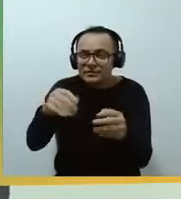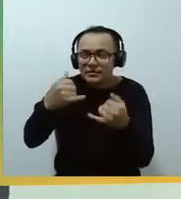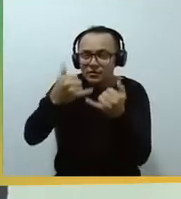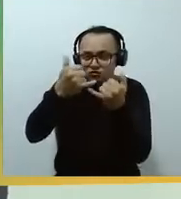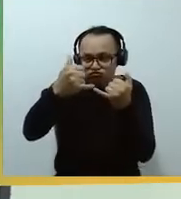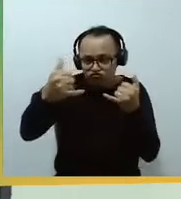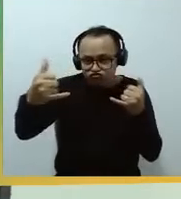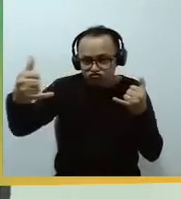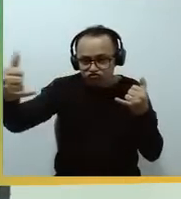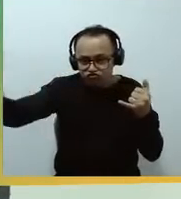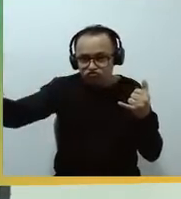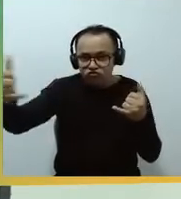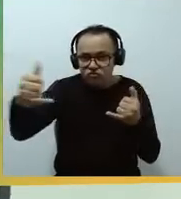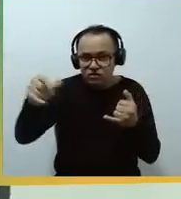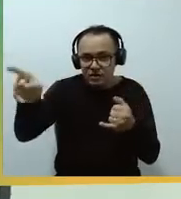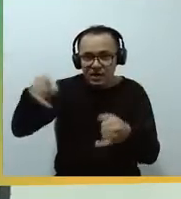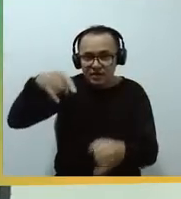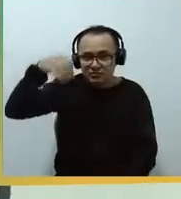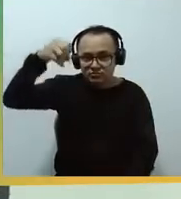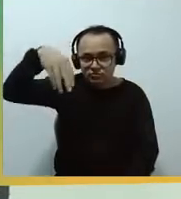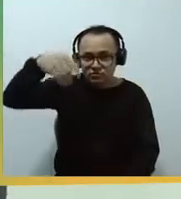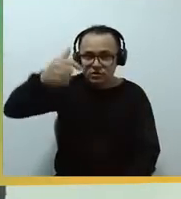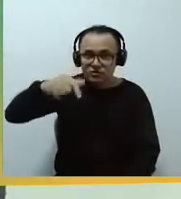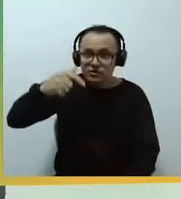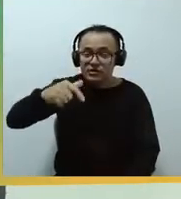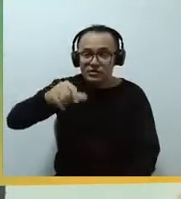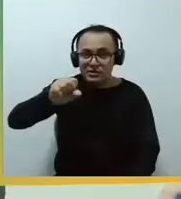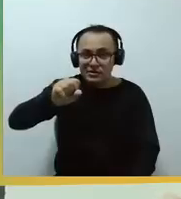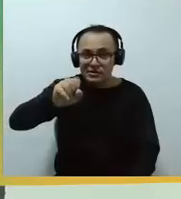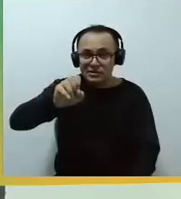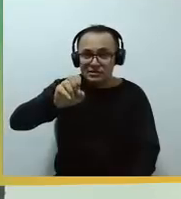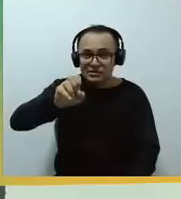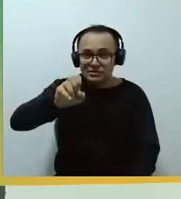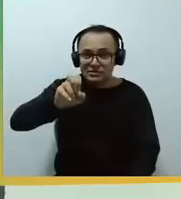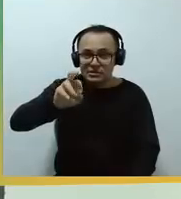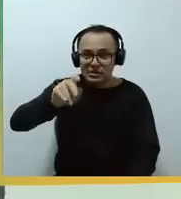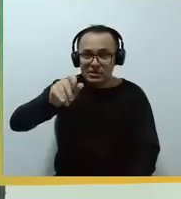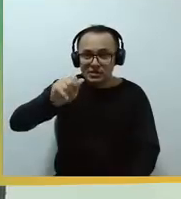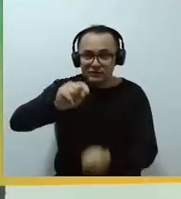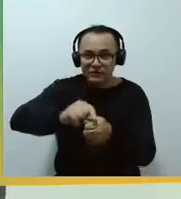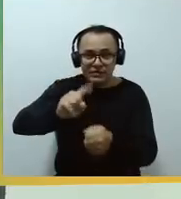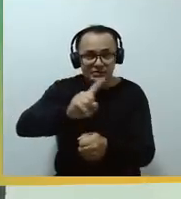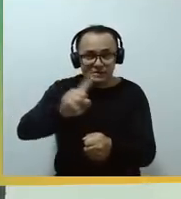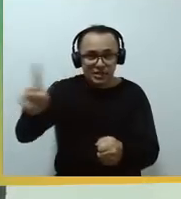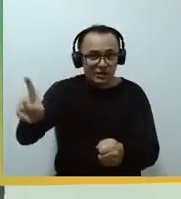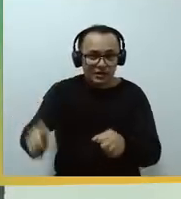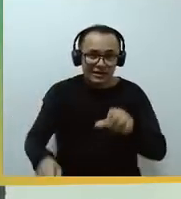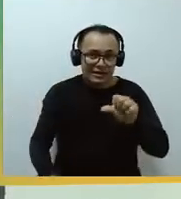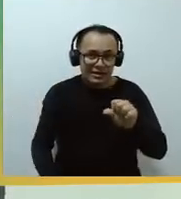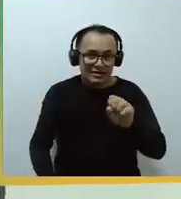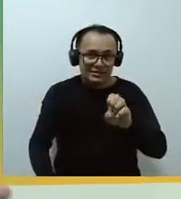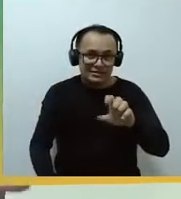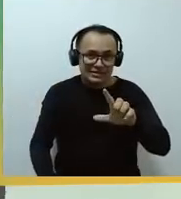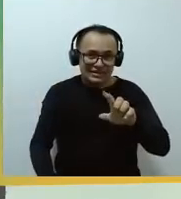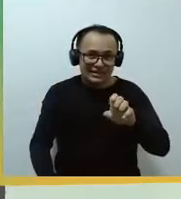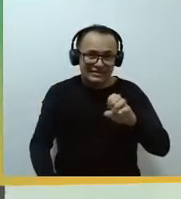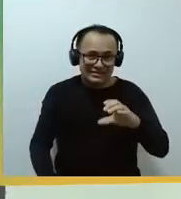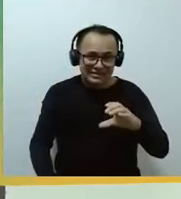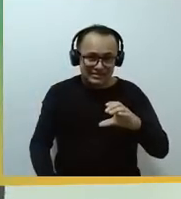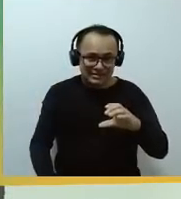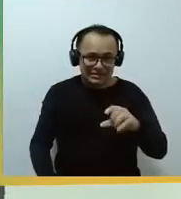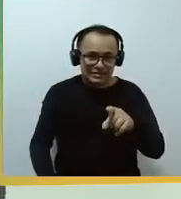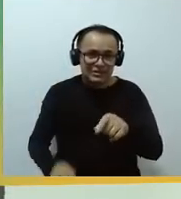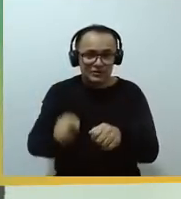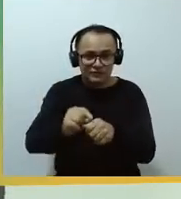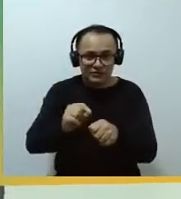luz. Então quem é que fez a linha? Não era a Serrana, era a Celesc. Ela era que fazia lá. Então o contrato não era com a Serrana. O único contrato